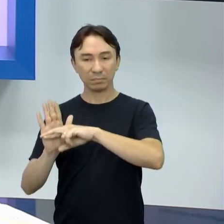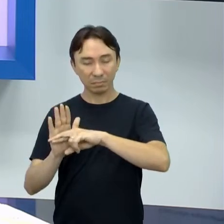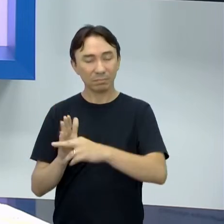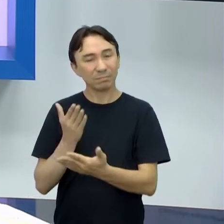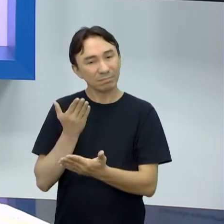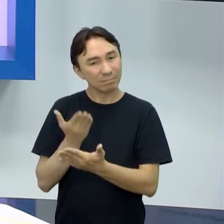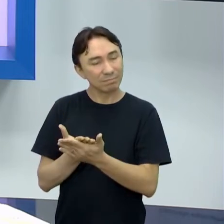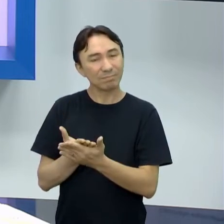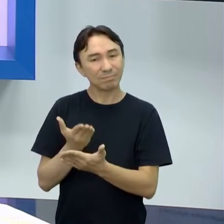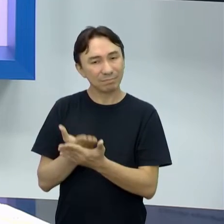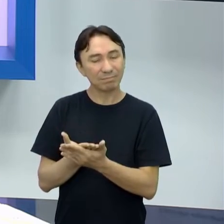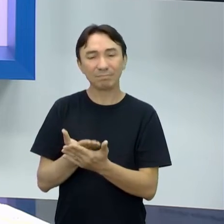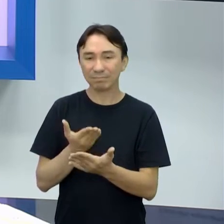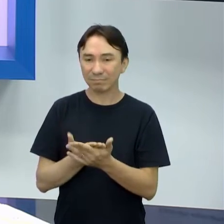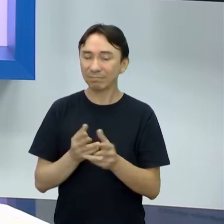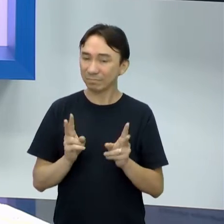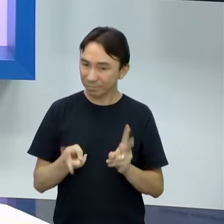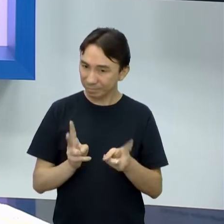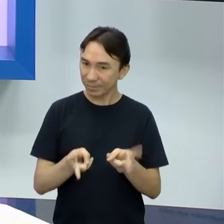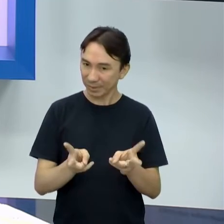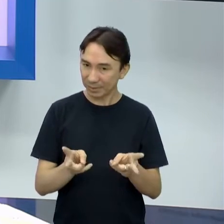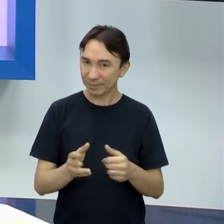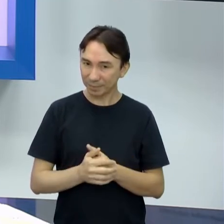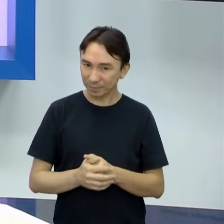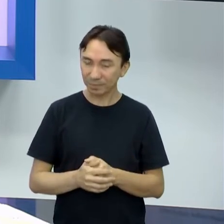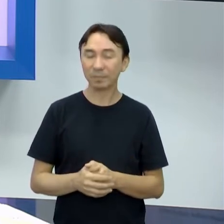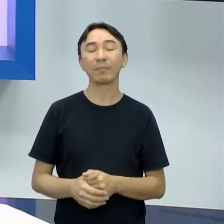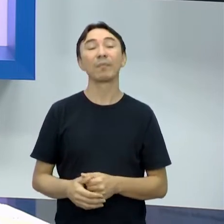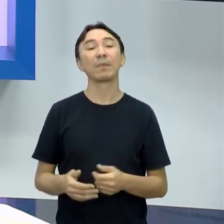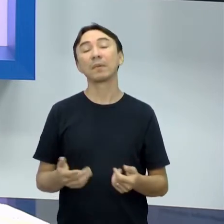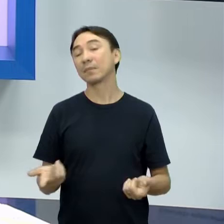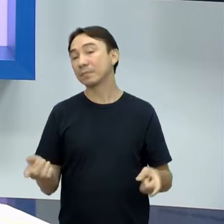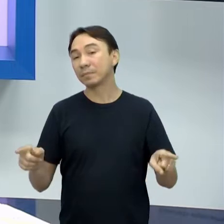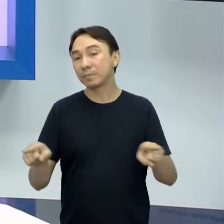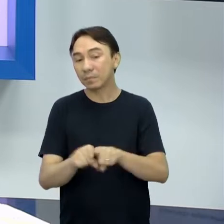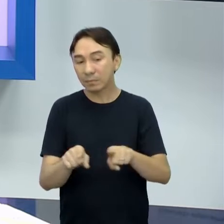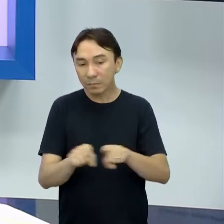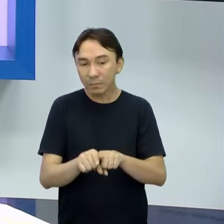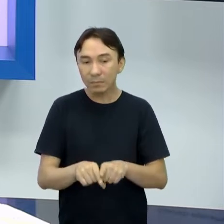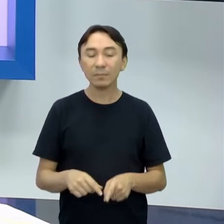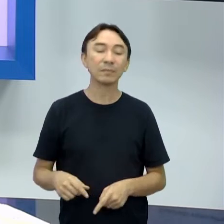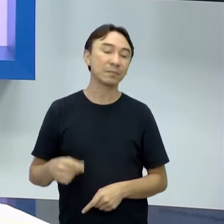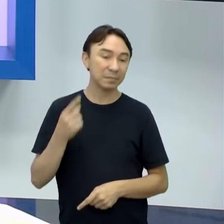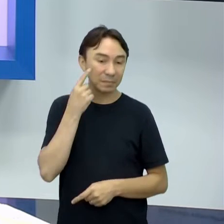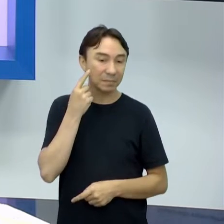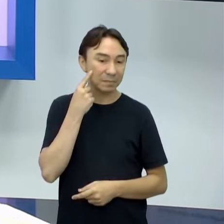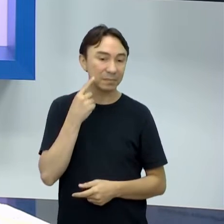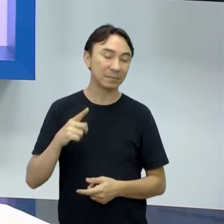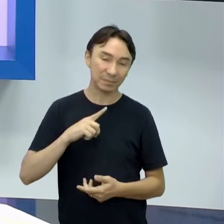vou entrar no que eu disse que eu ia passar um resuminho ali. A gente vai começar a relatar aí também no desenvolvimento